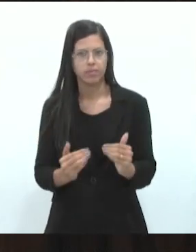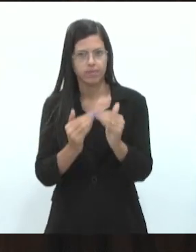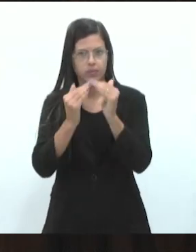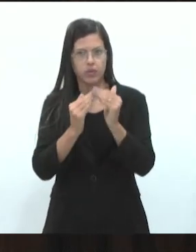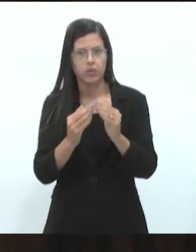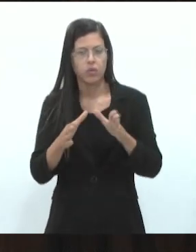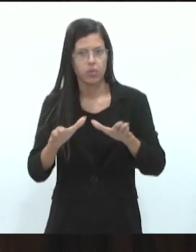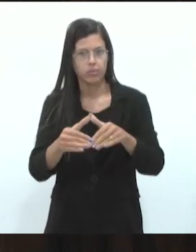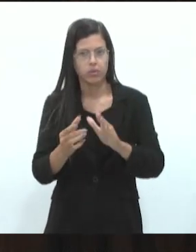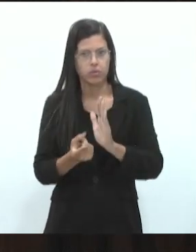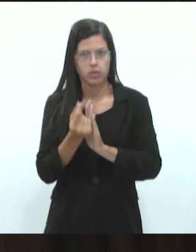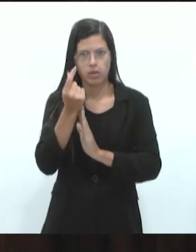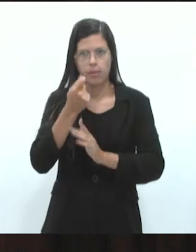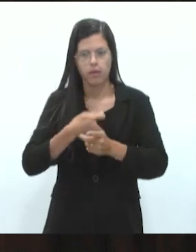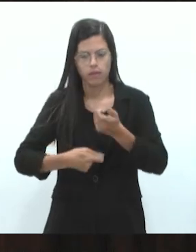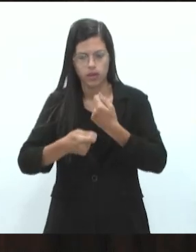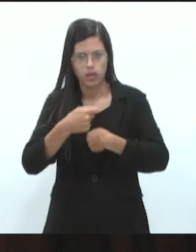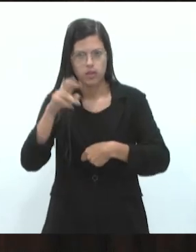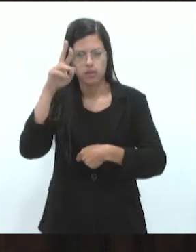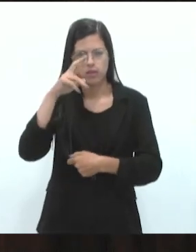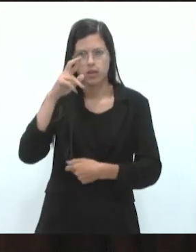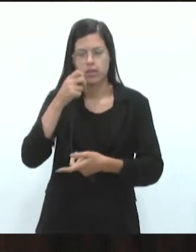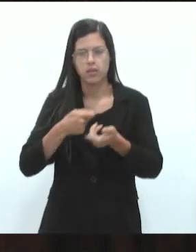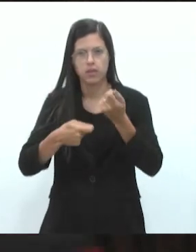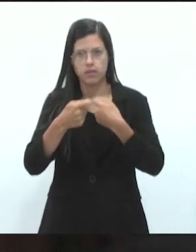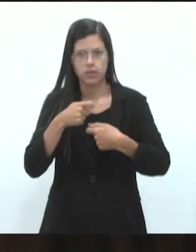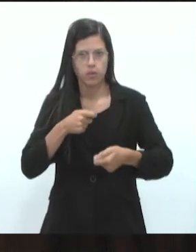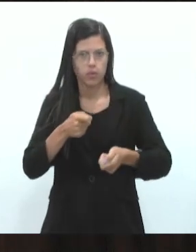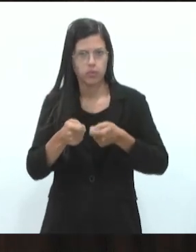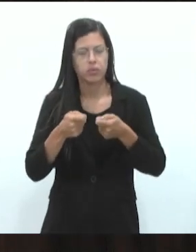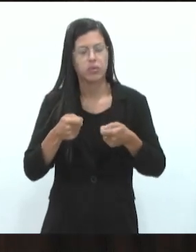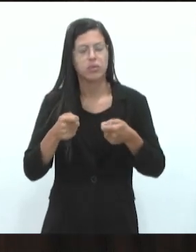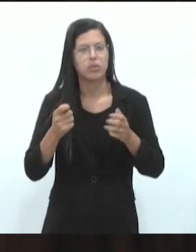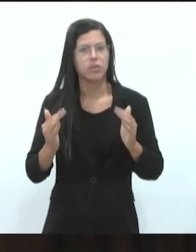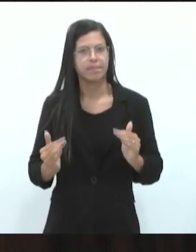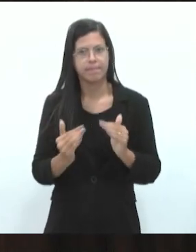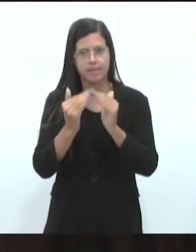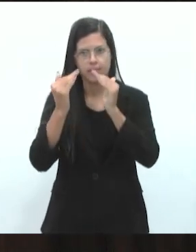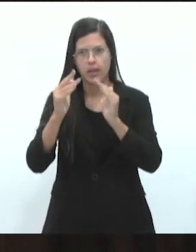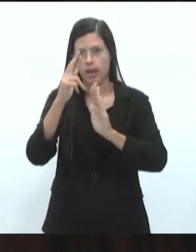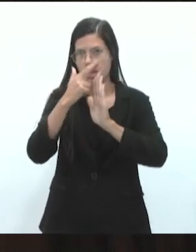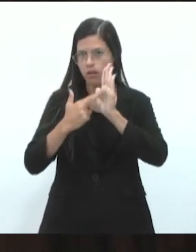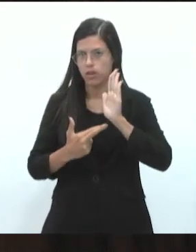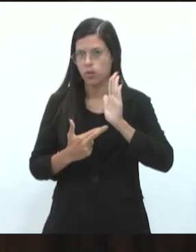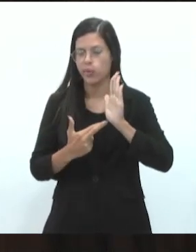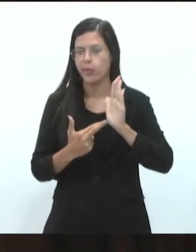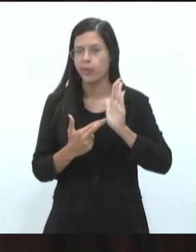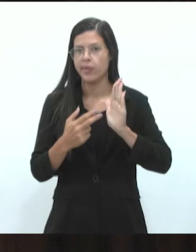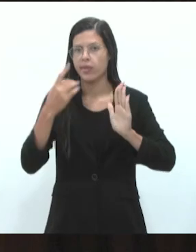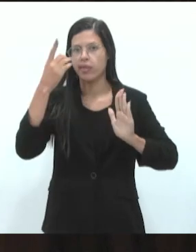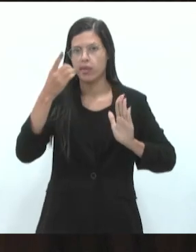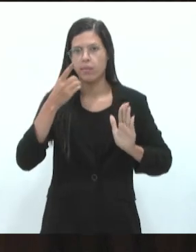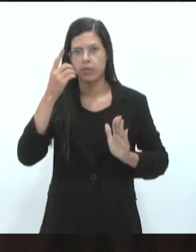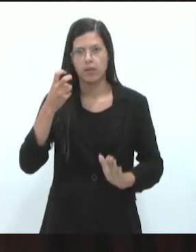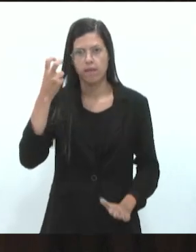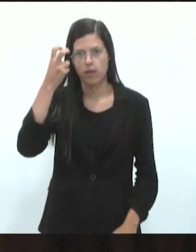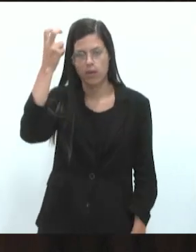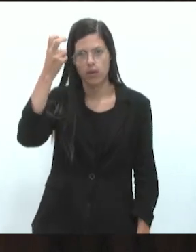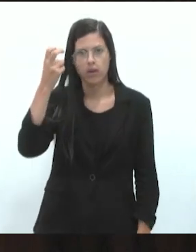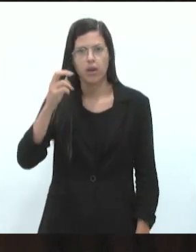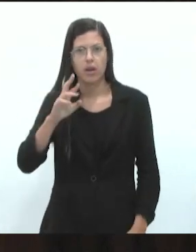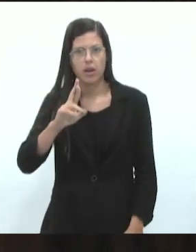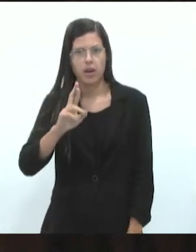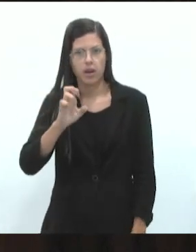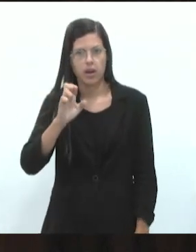de Orçamento, Finanças, Fiscalização Financeira e Controle, favorável. Relatores: deputados Verônica Lima,